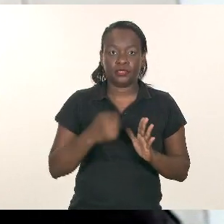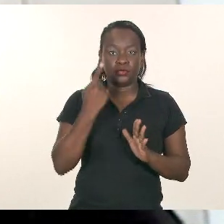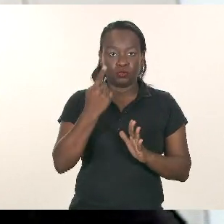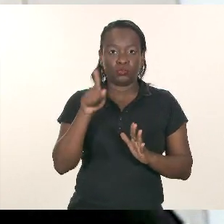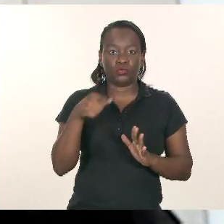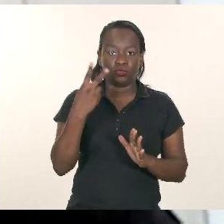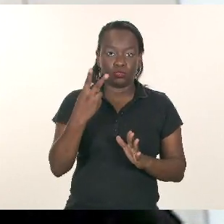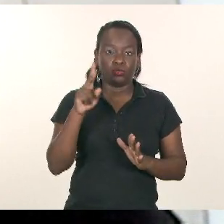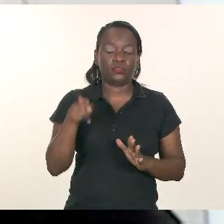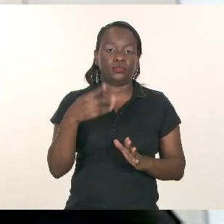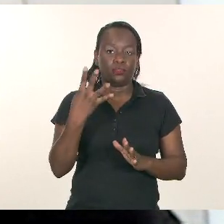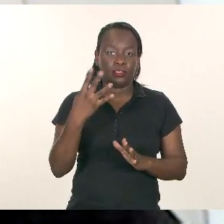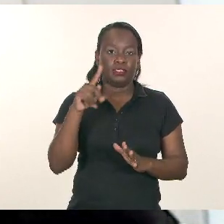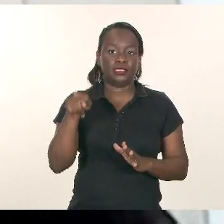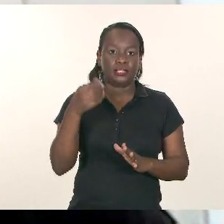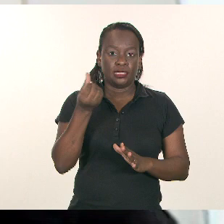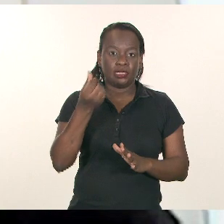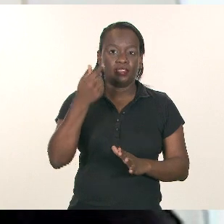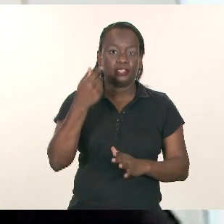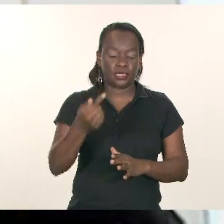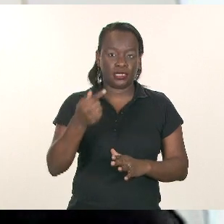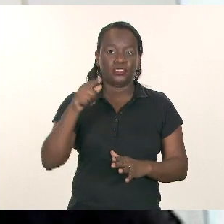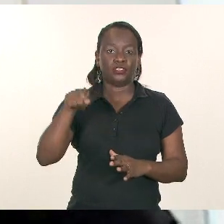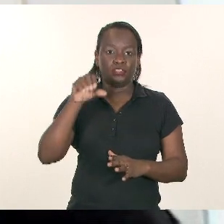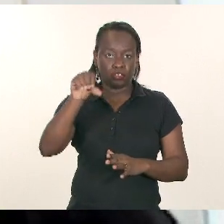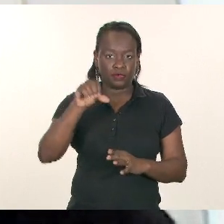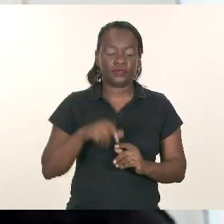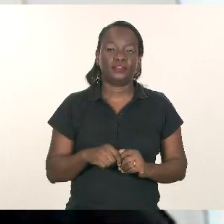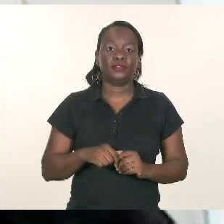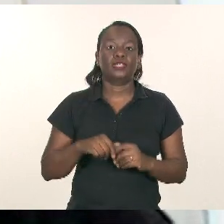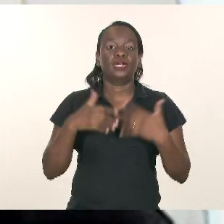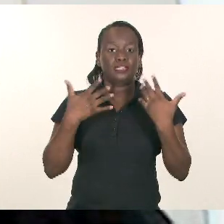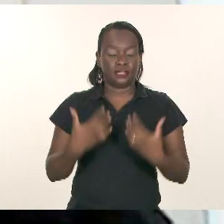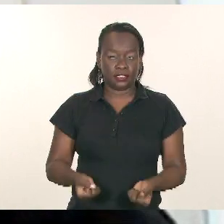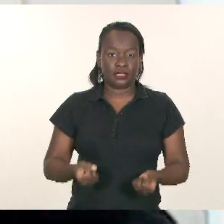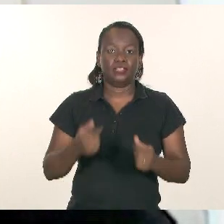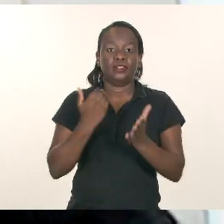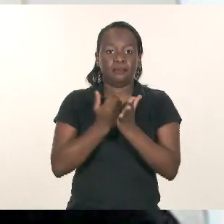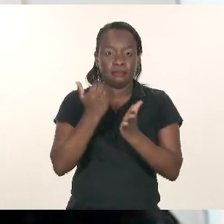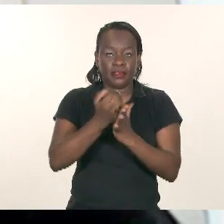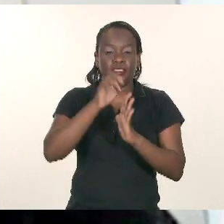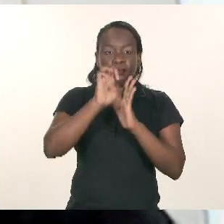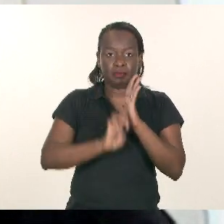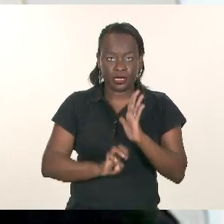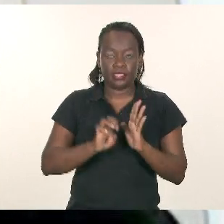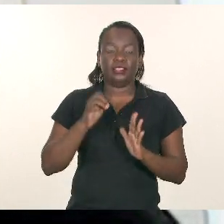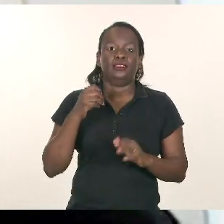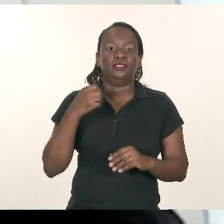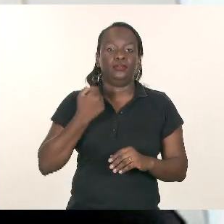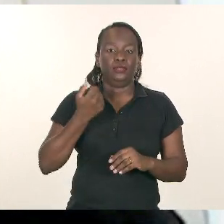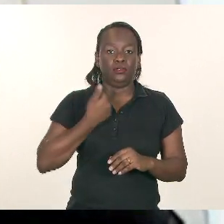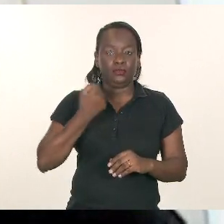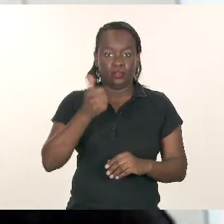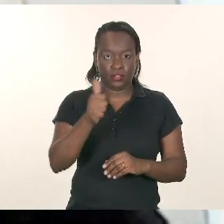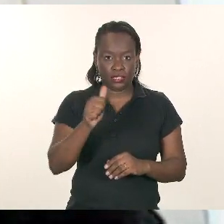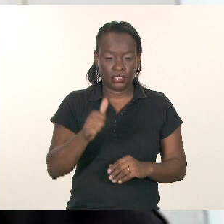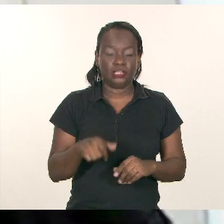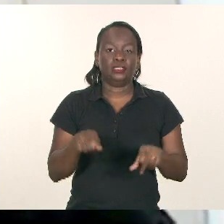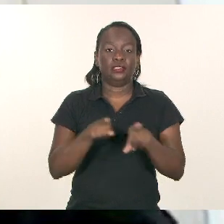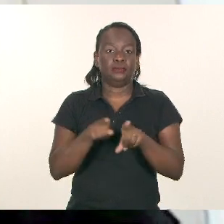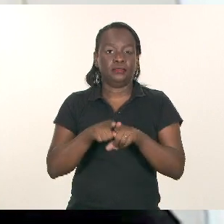1, 2, 4, 6, 7 e 9, favorável com subemenda à emenda 11